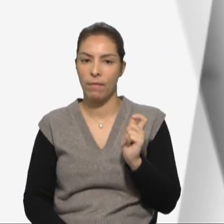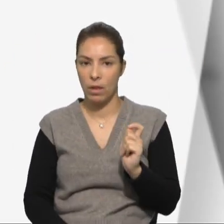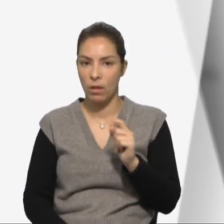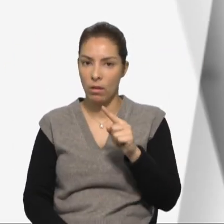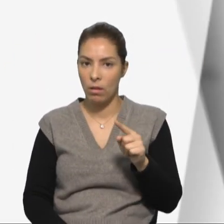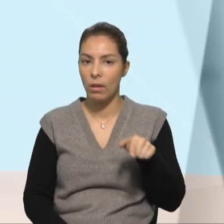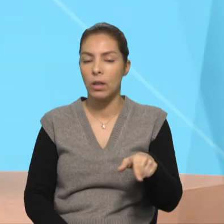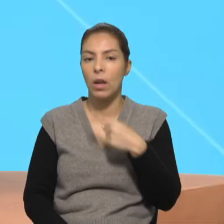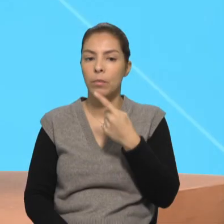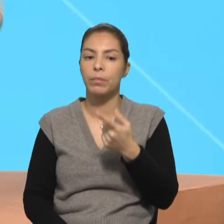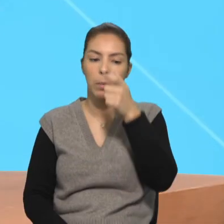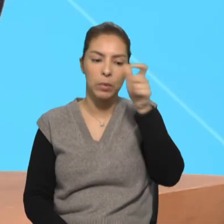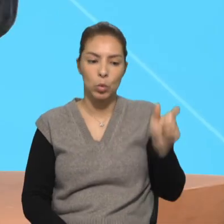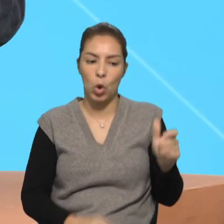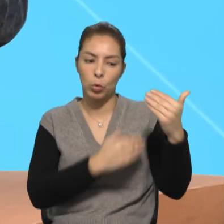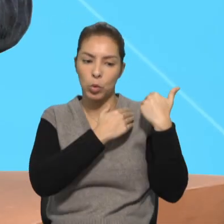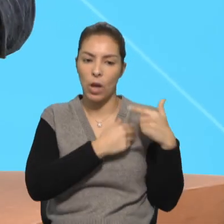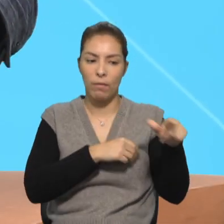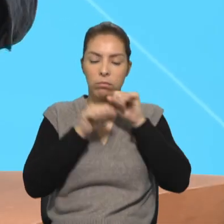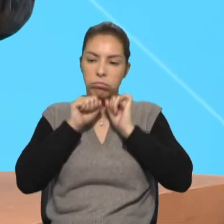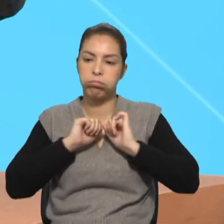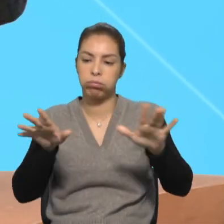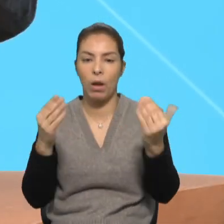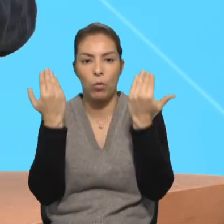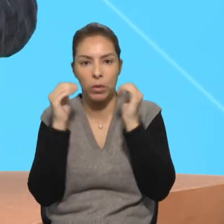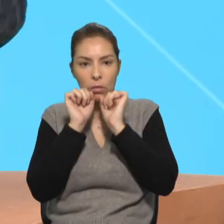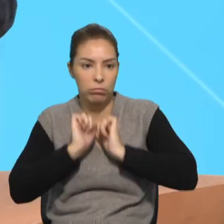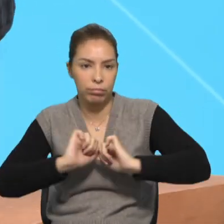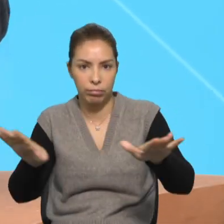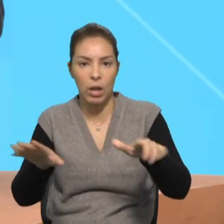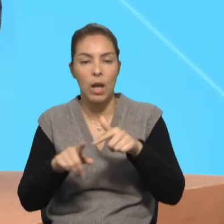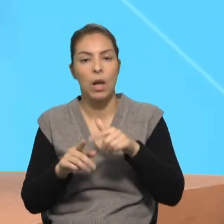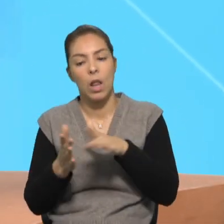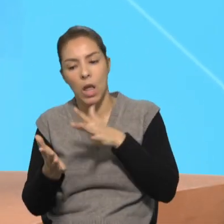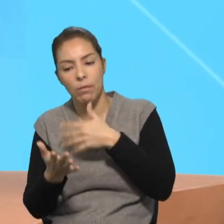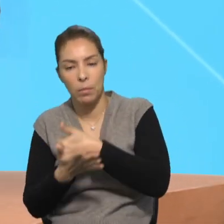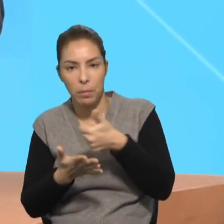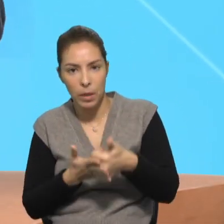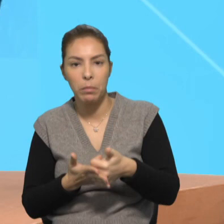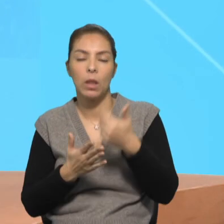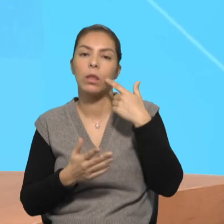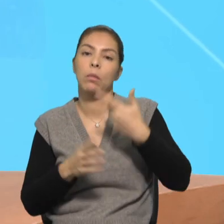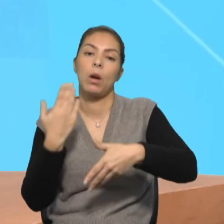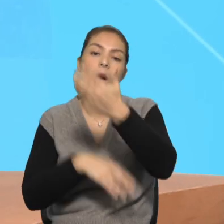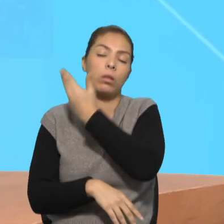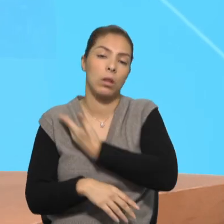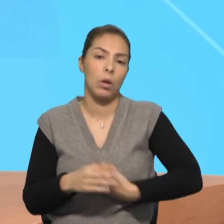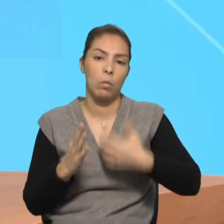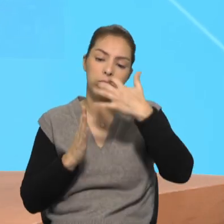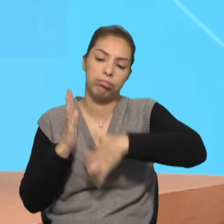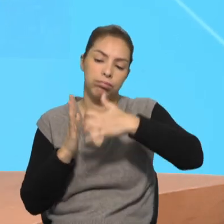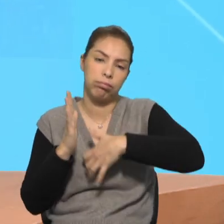de mensageiro. A comunidade cristã e os evangelhos e a literatura cristã das origens viu